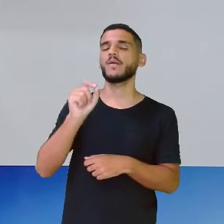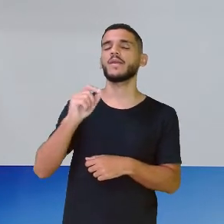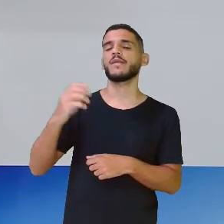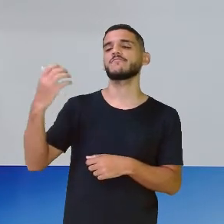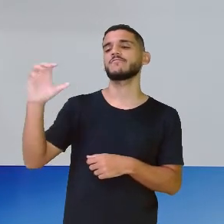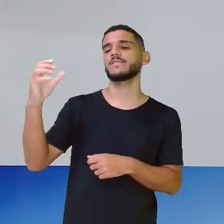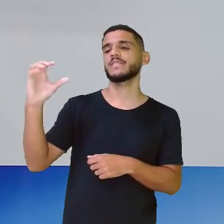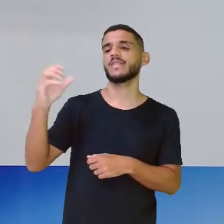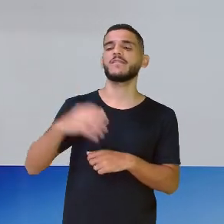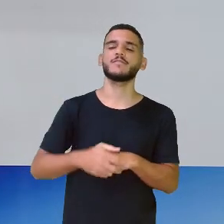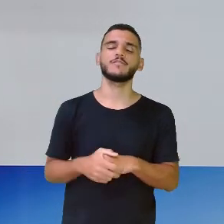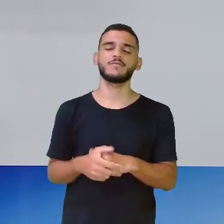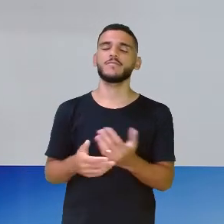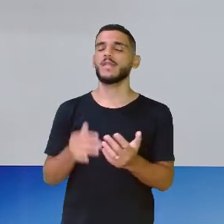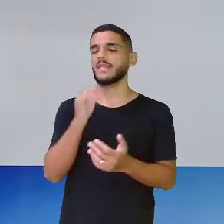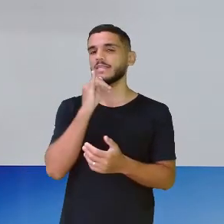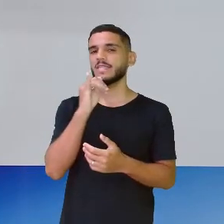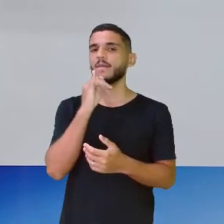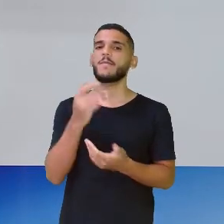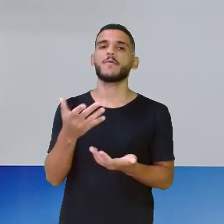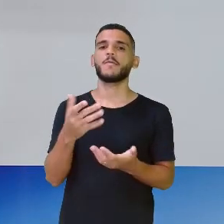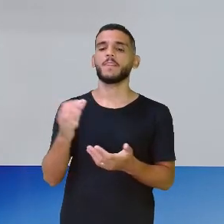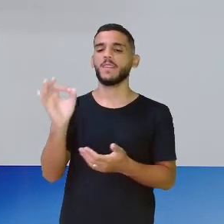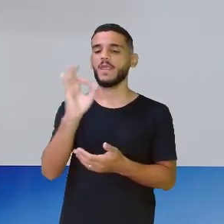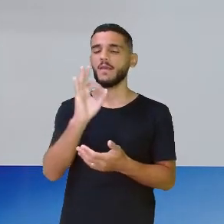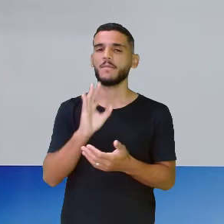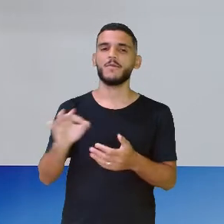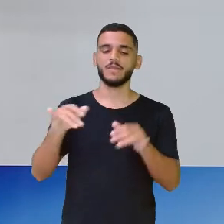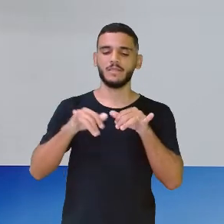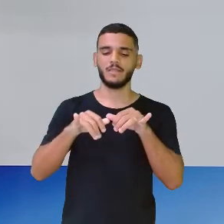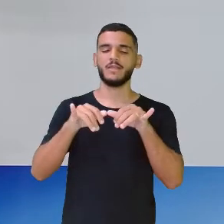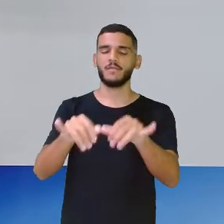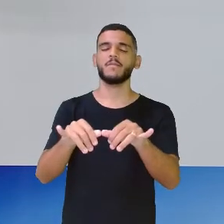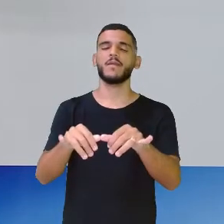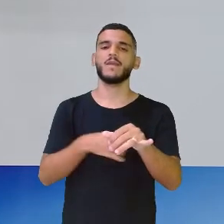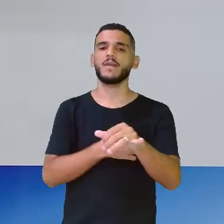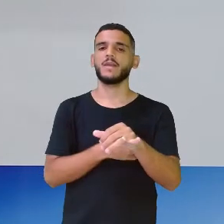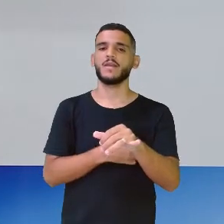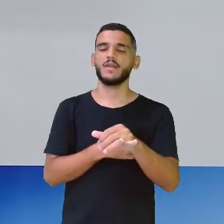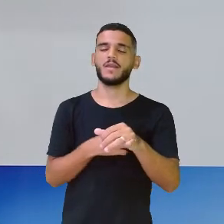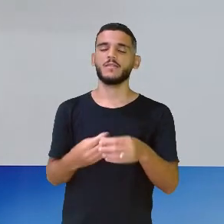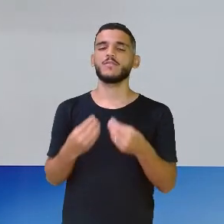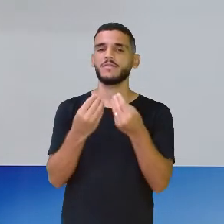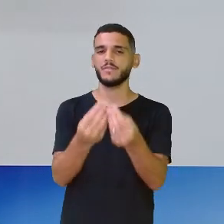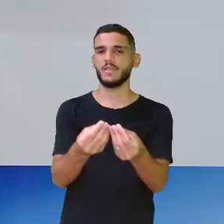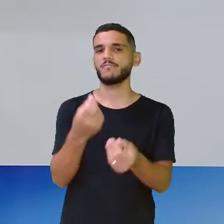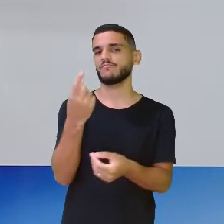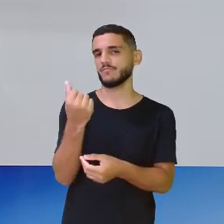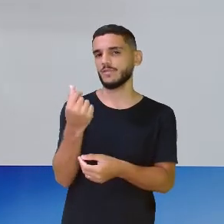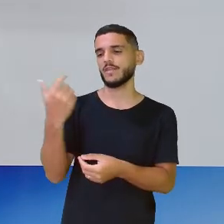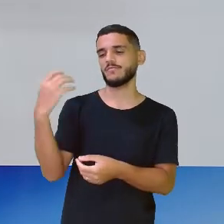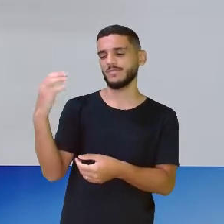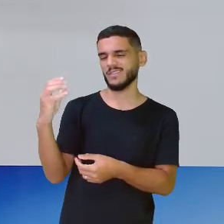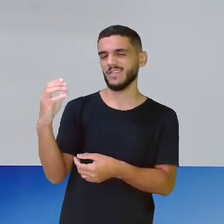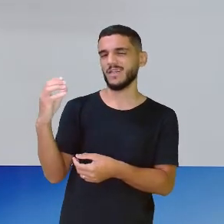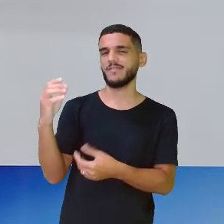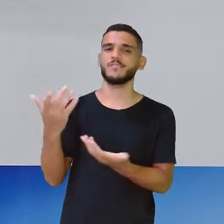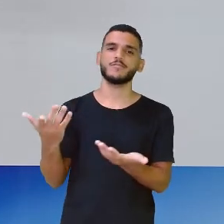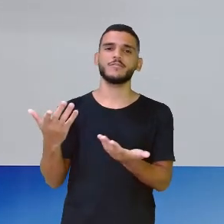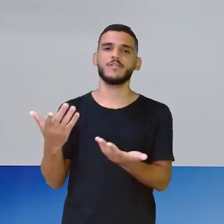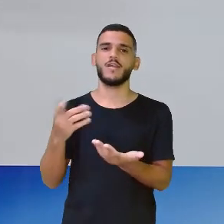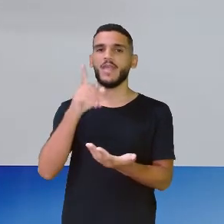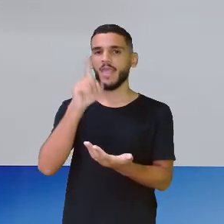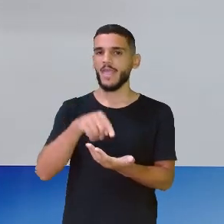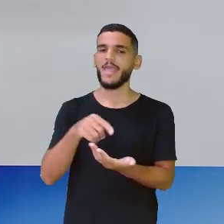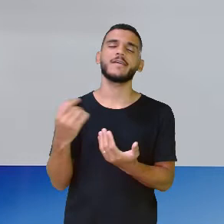usa no mercadinho, aquele troco que a gente recebe, não é à toa. Elas fazem toda a diferença quando